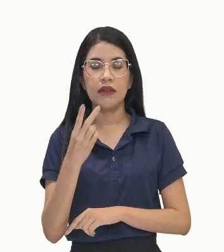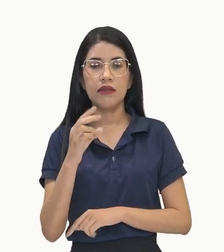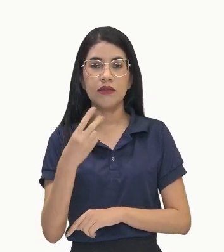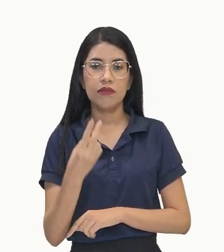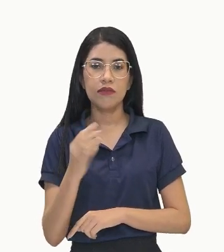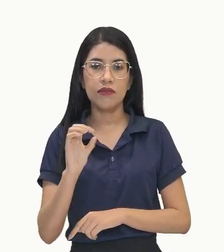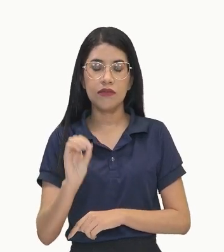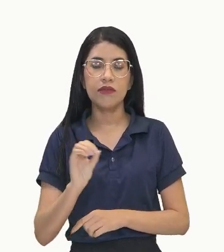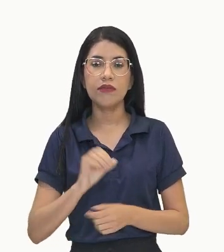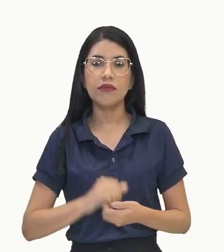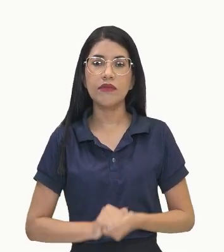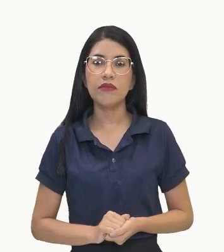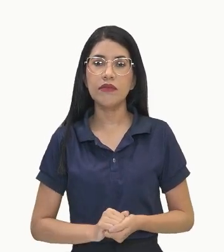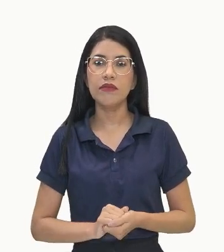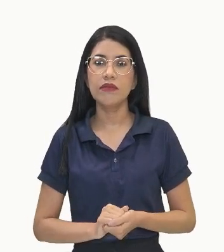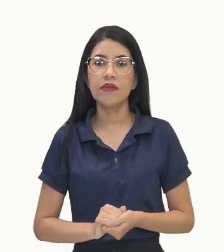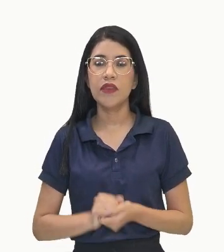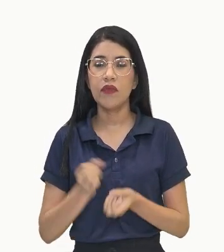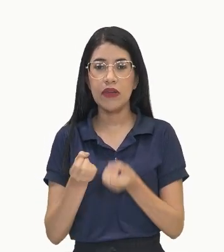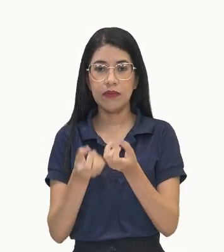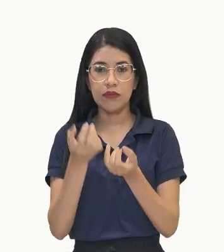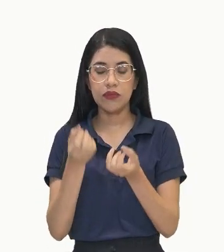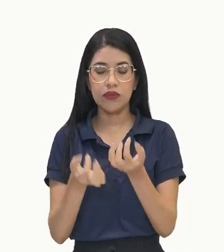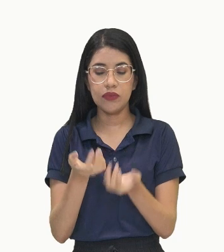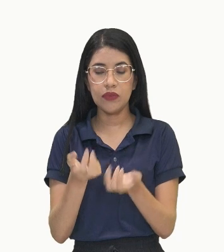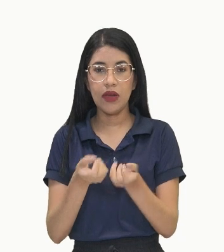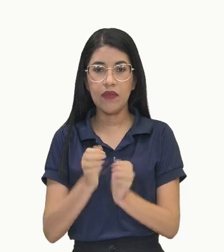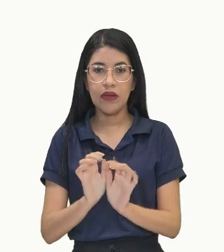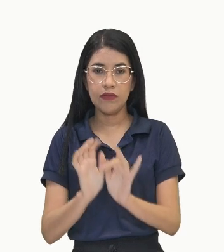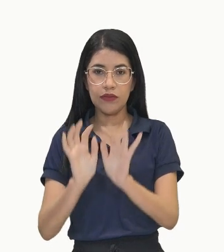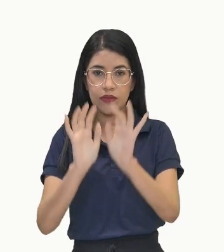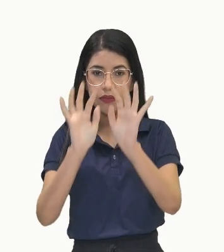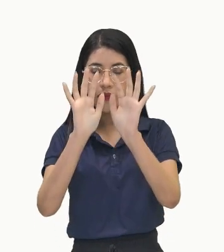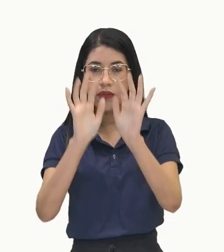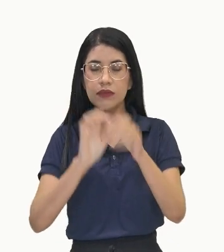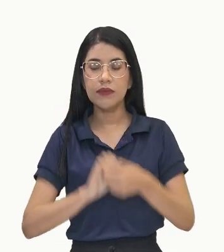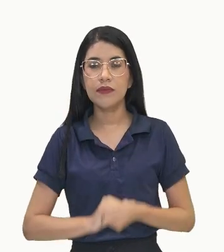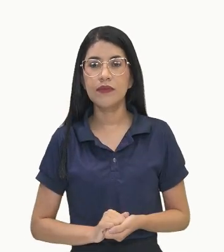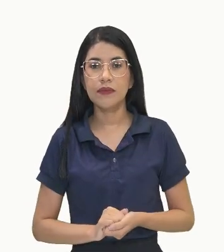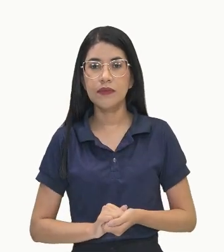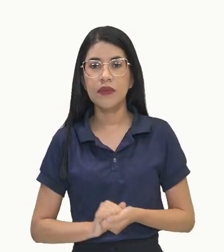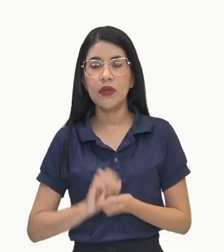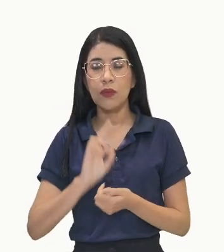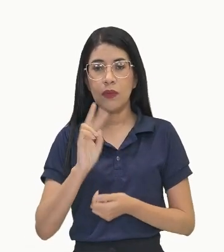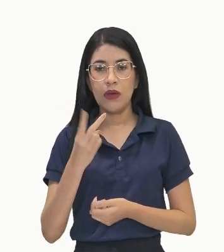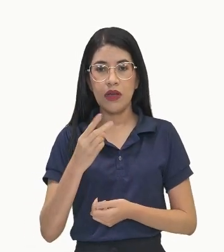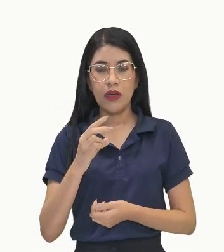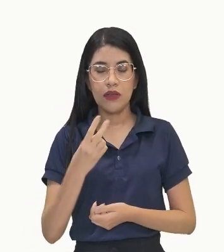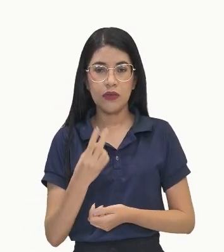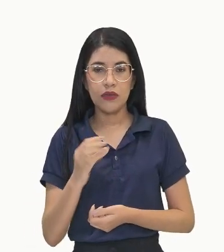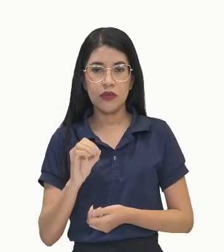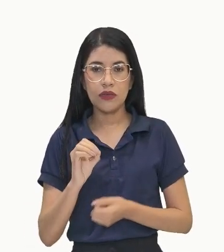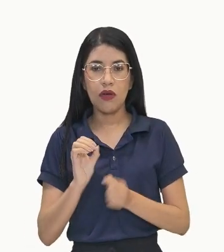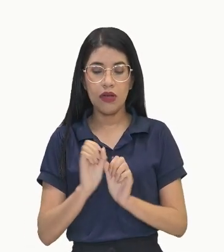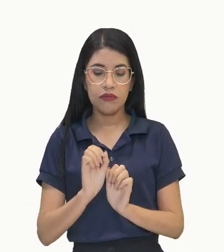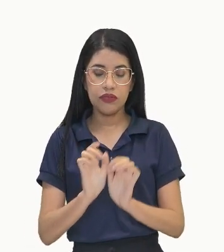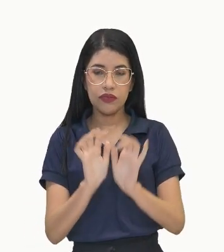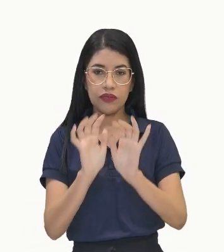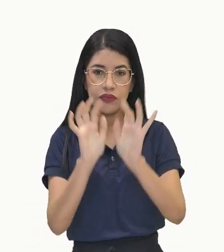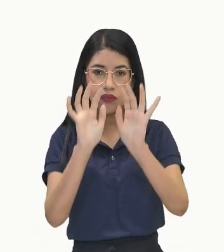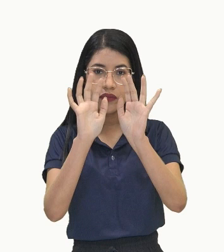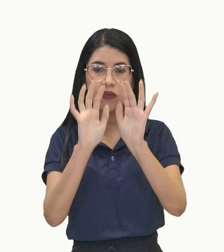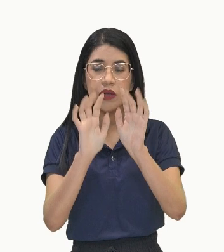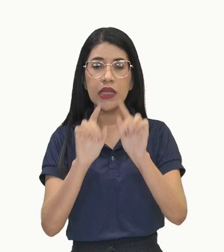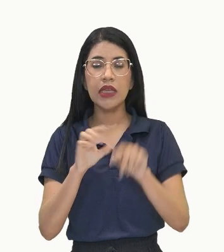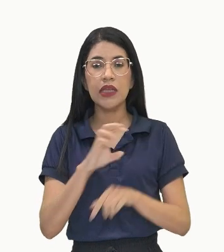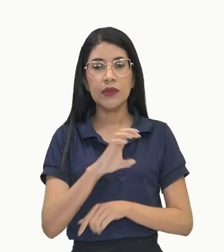Aqui, no caso, é vapor, tá? Deixa eu colocar o O maior. Aqui, no caso, vai ser vapor e aqui